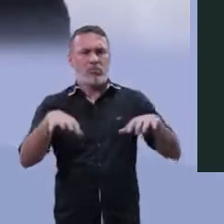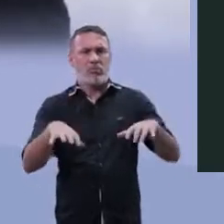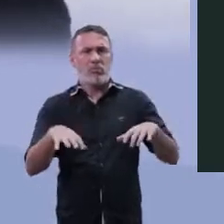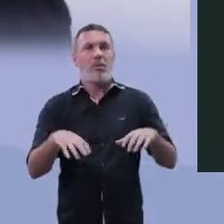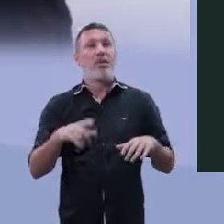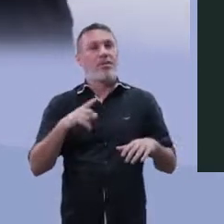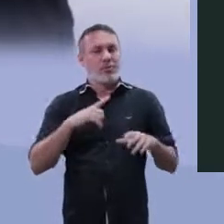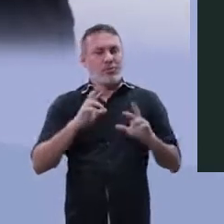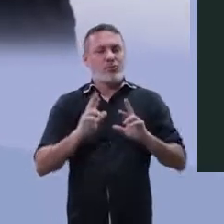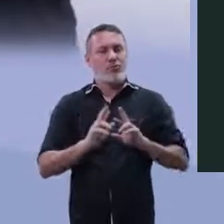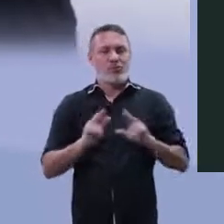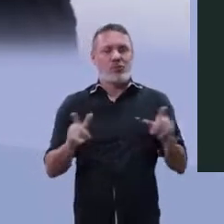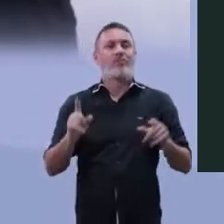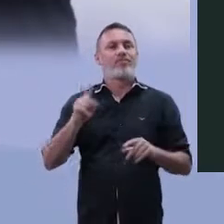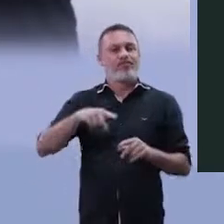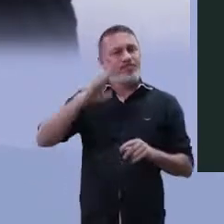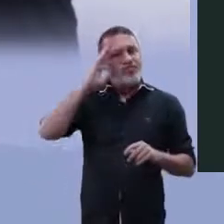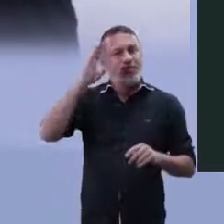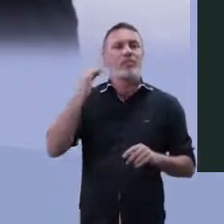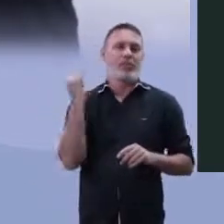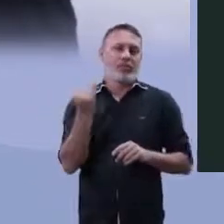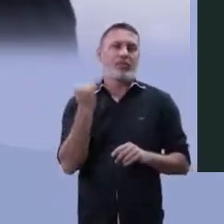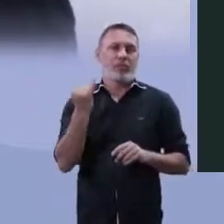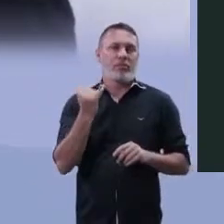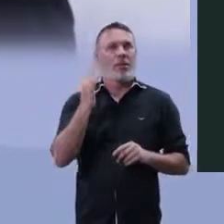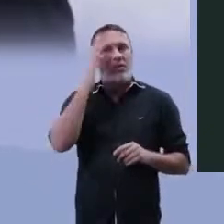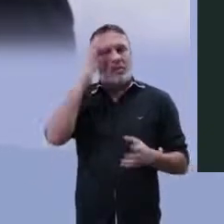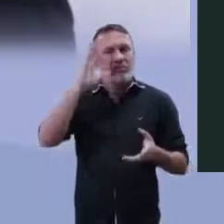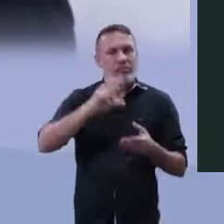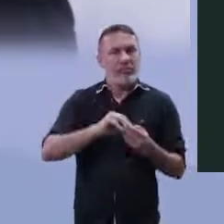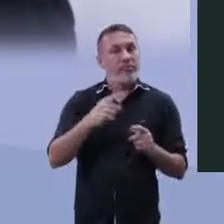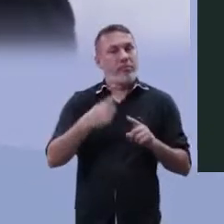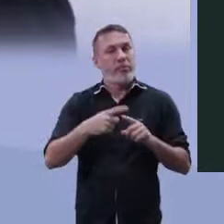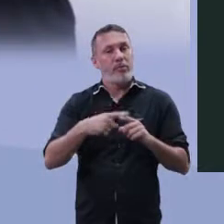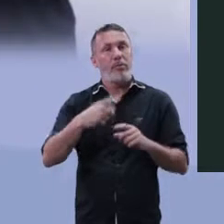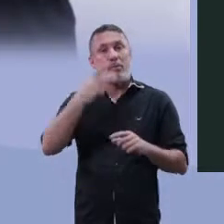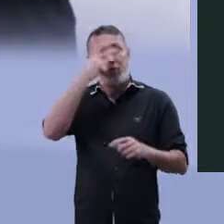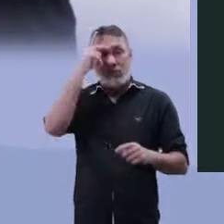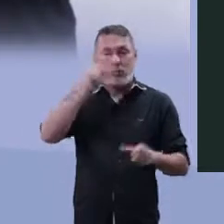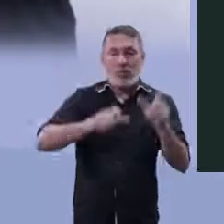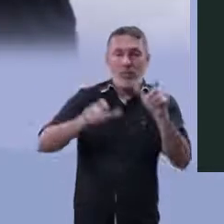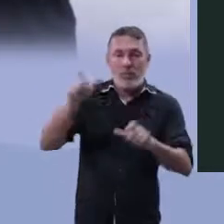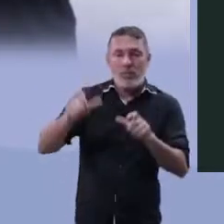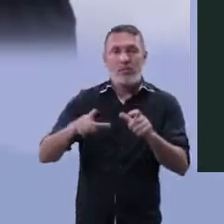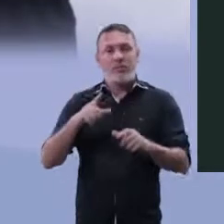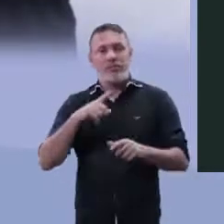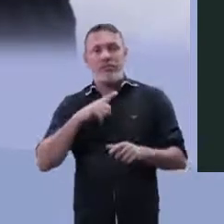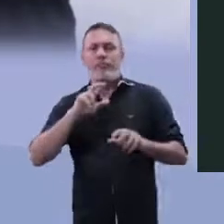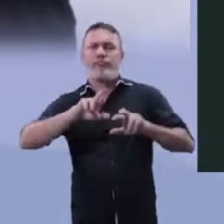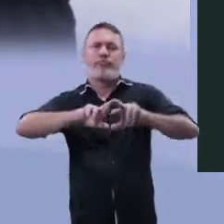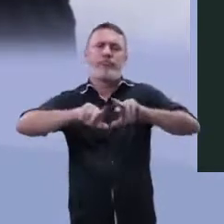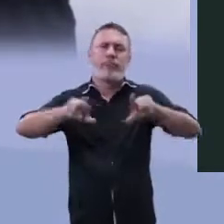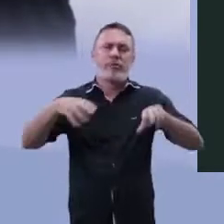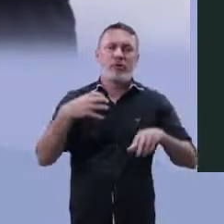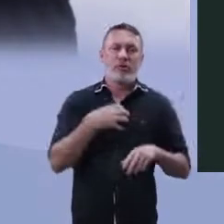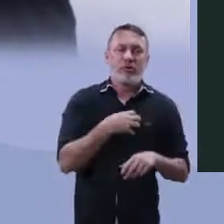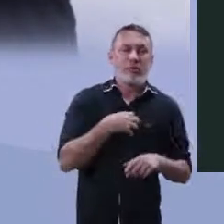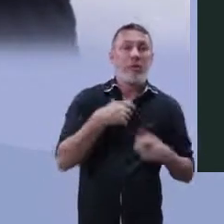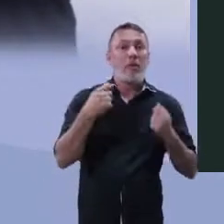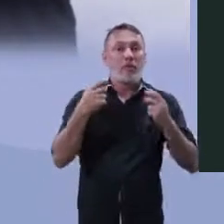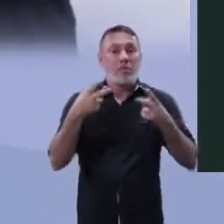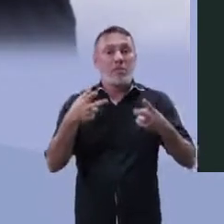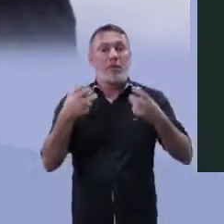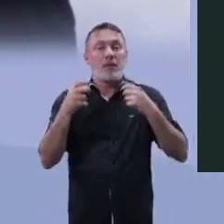da sociedade. Tá? Então, aí, essa diferença é fundamental. Né? Então, acaba fazendo com que